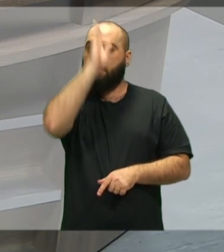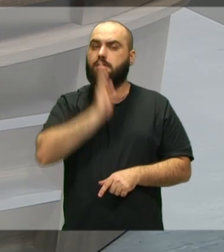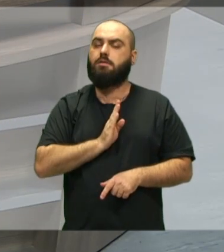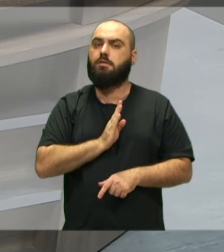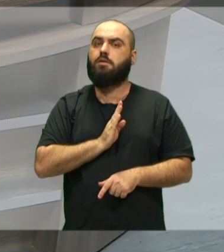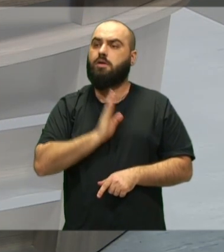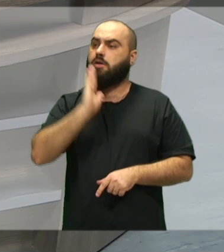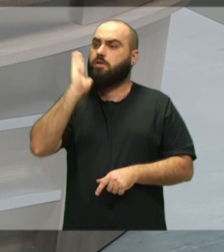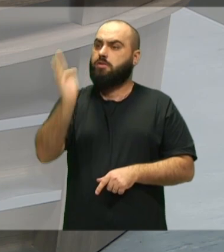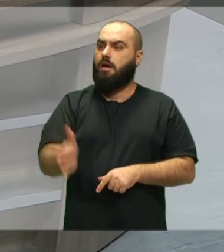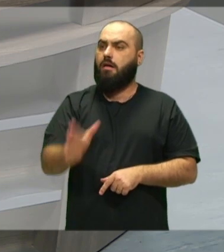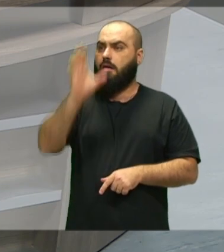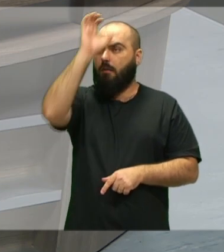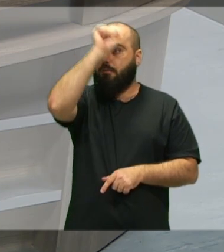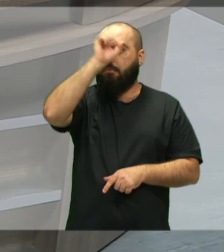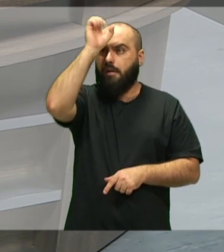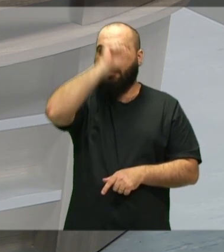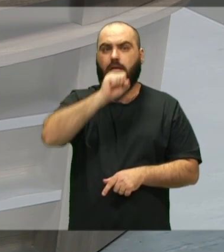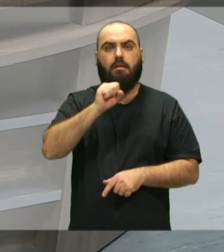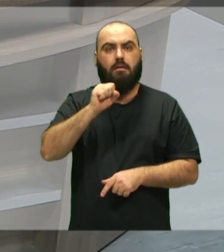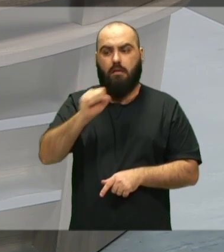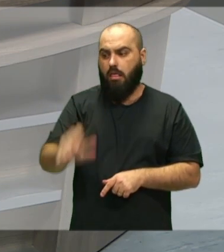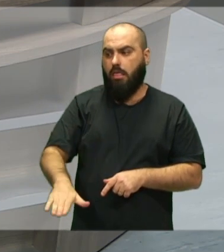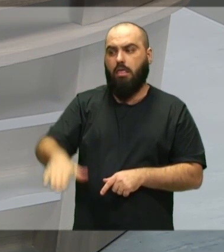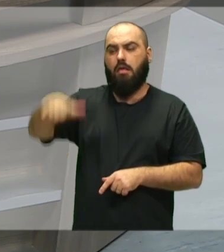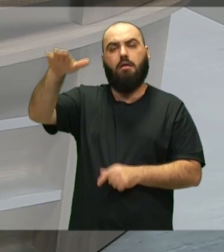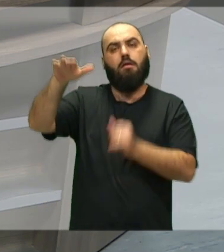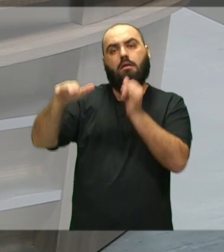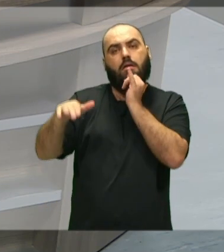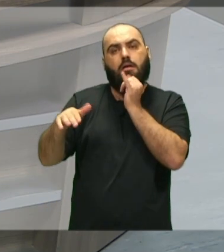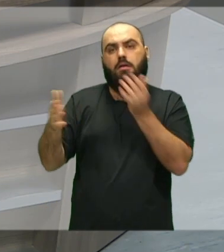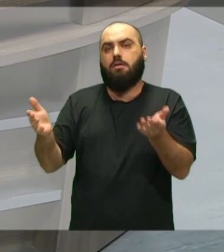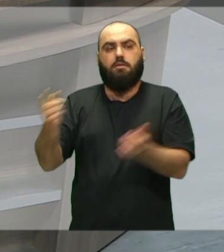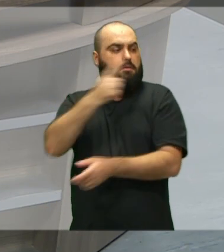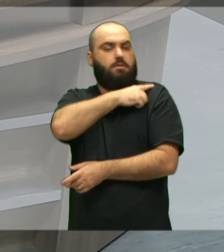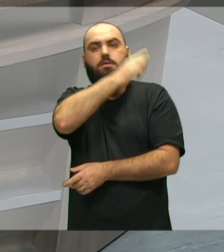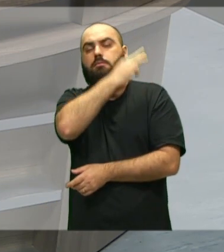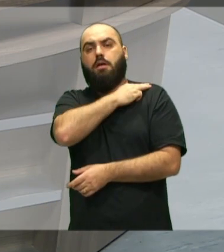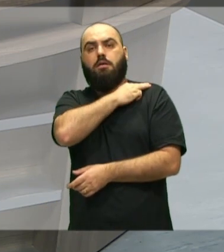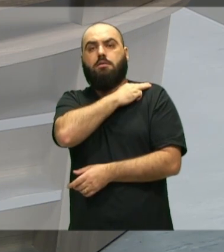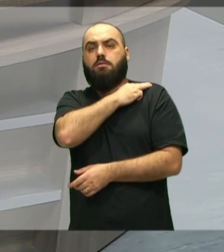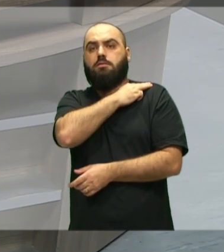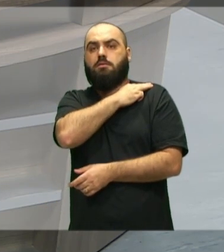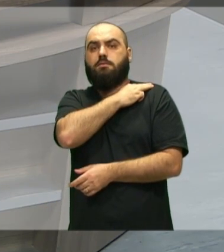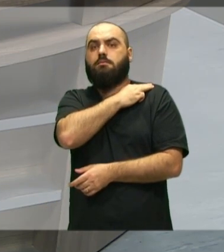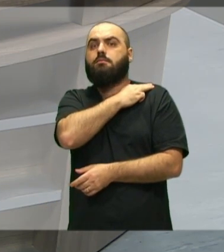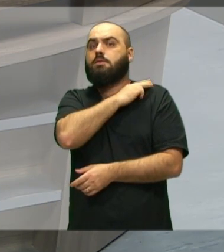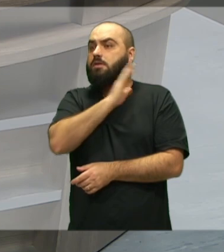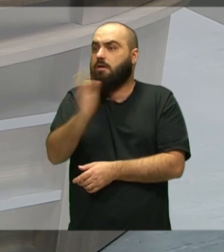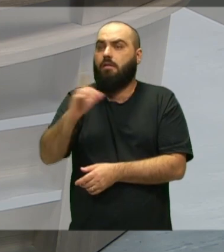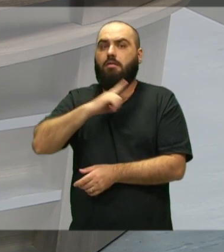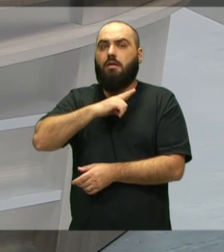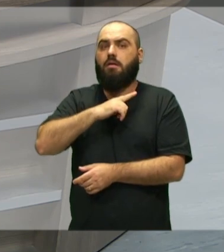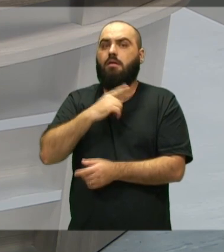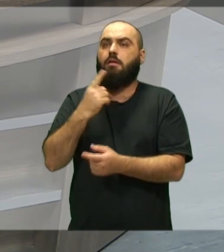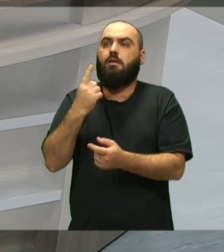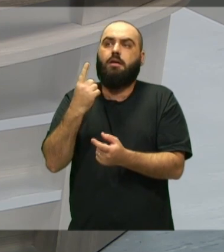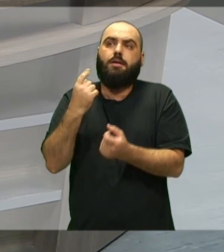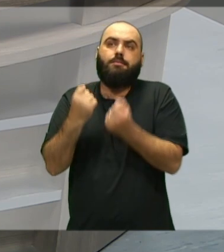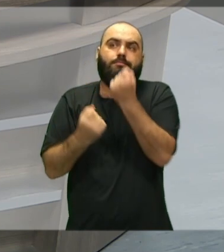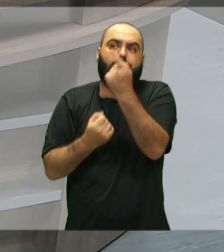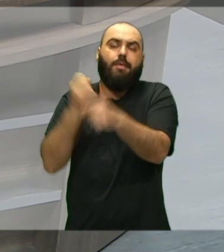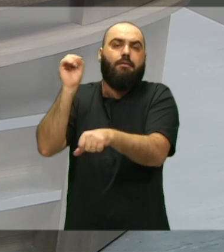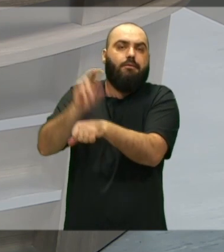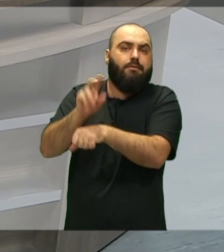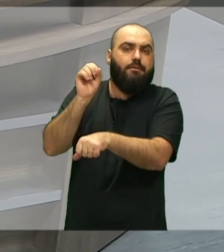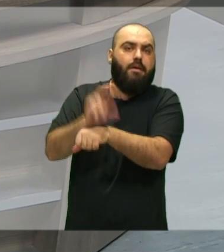isso arraigado já desde cedo, por exemplo, digamos, sei lá, no ensino médio ter lá alguma coisa, alguma cadeira